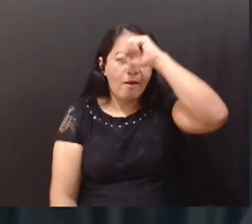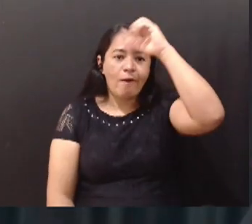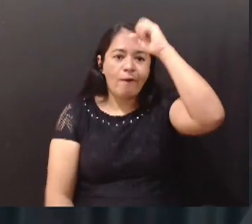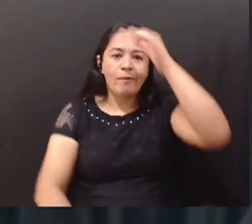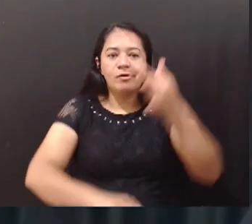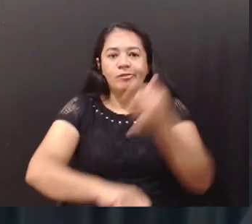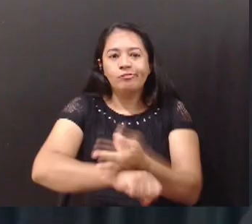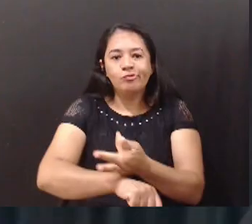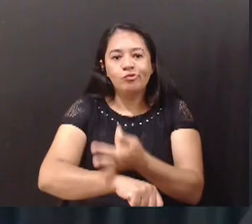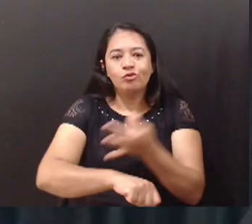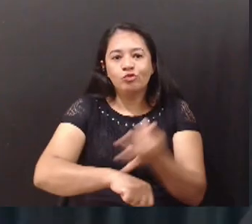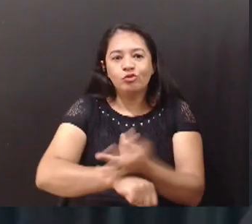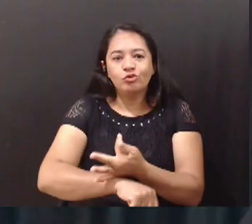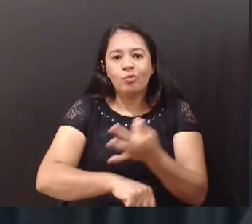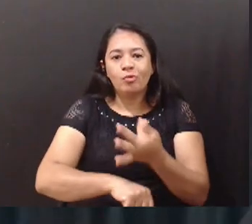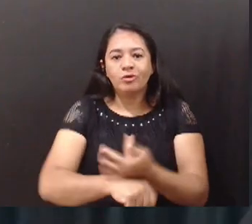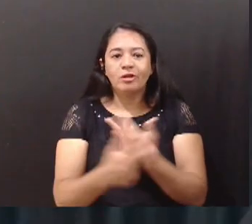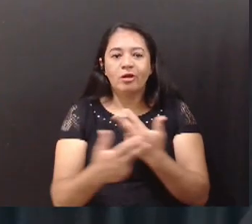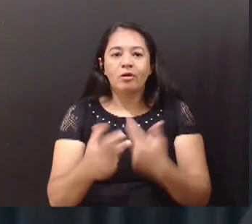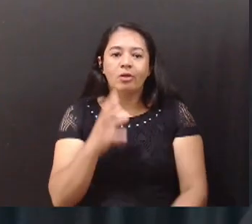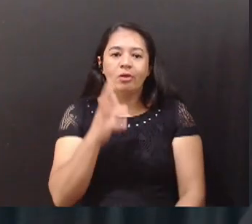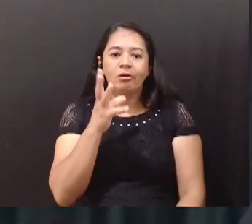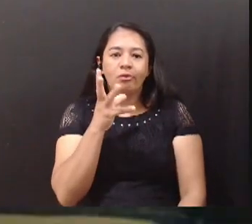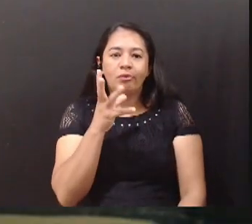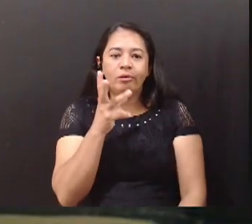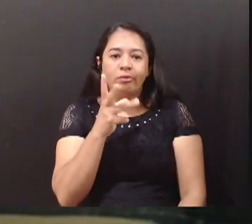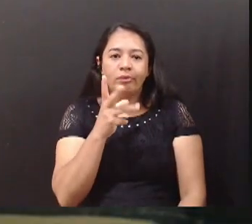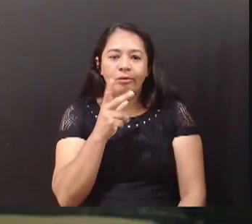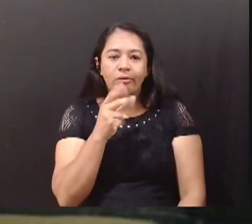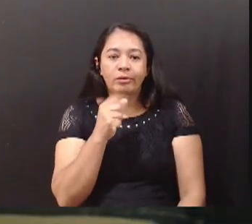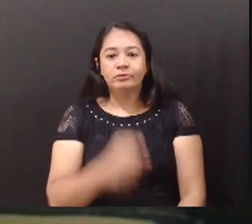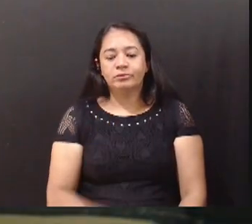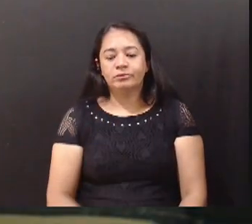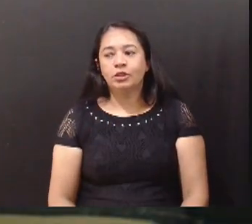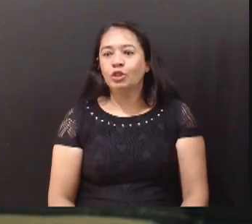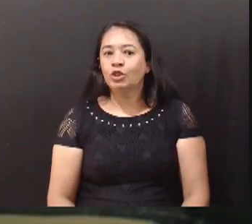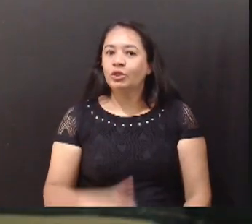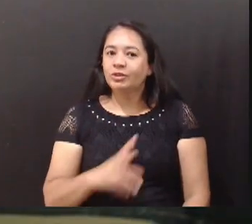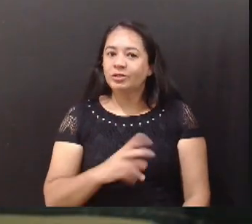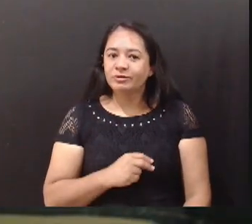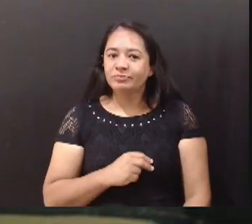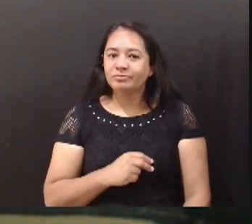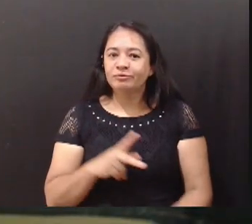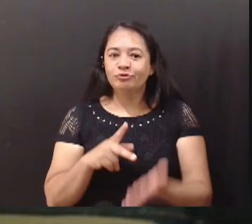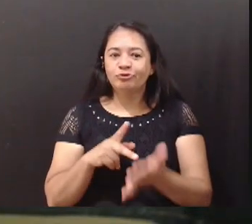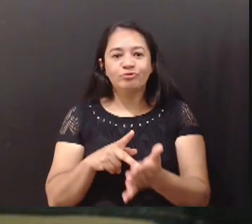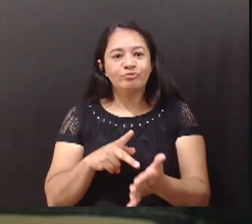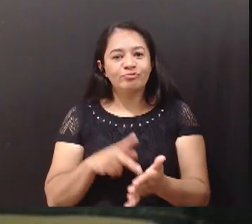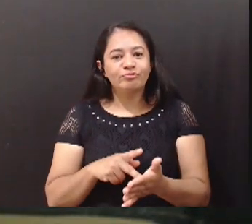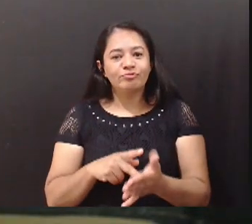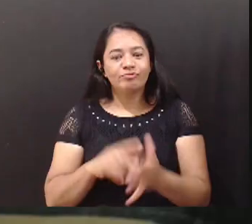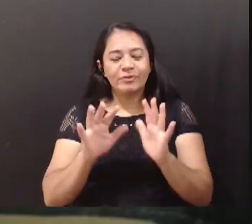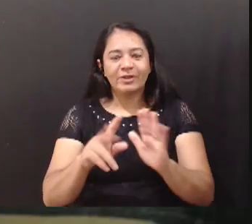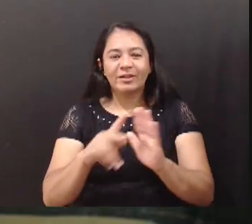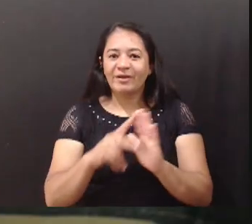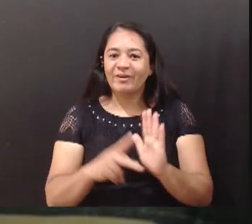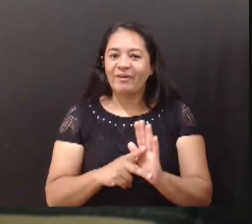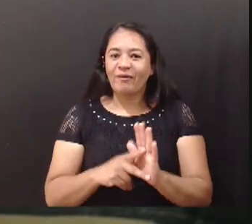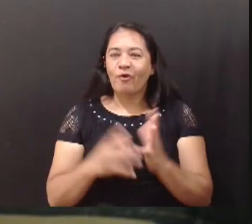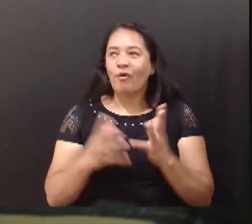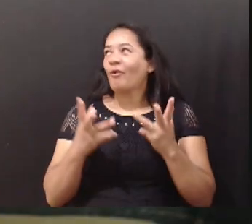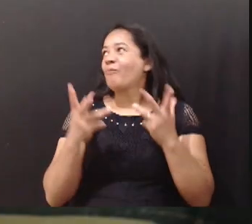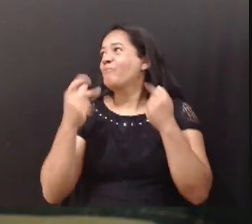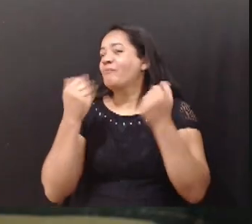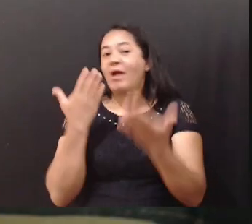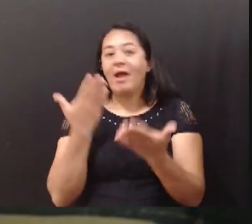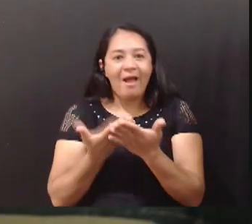são mais lentas. Nossa! Olha, realmente esse programa está uma aula. Eu tô aqui de